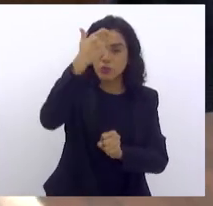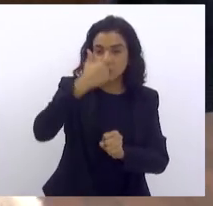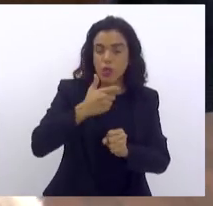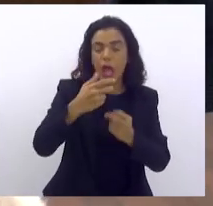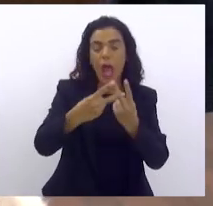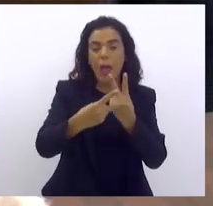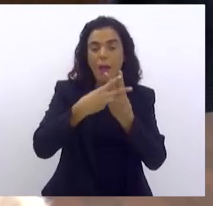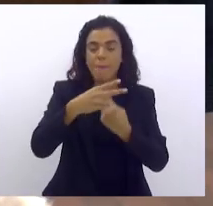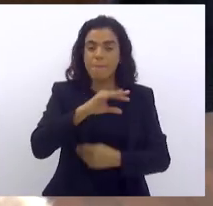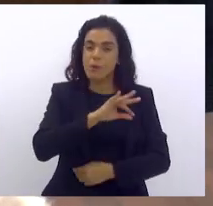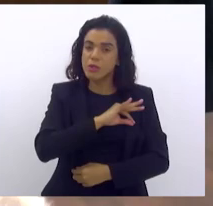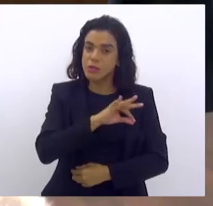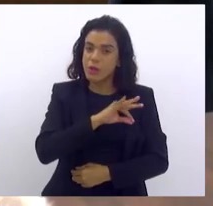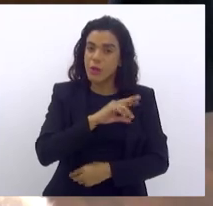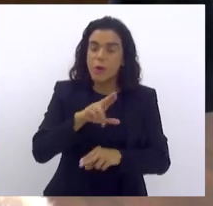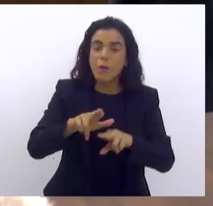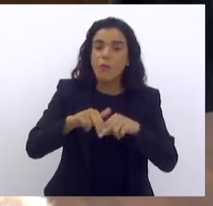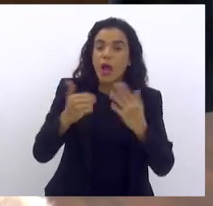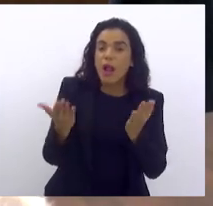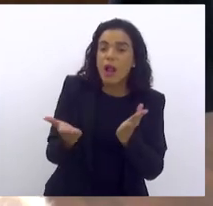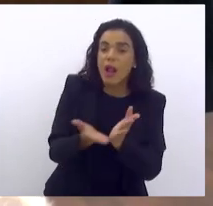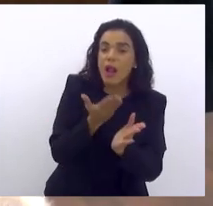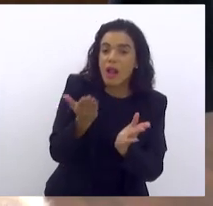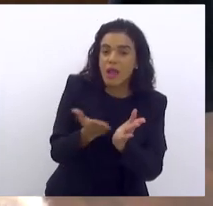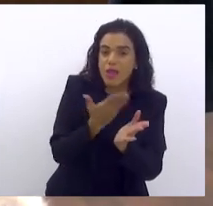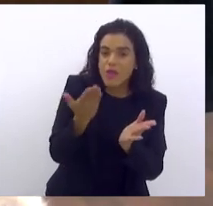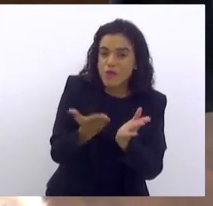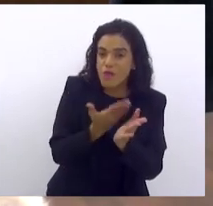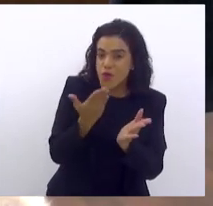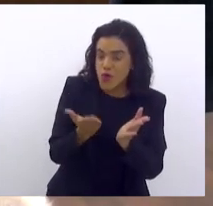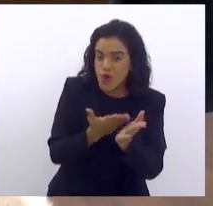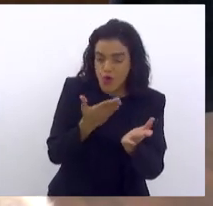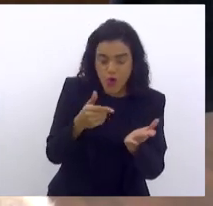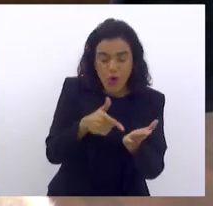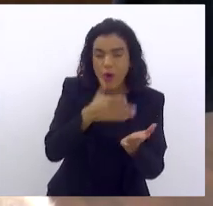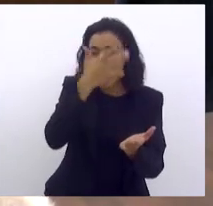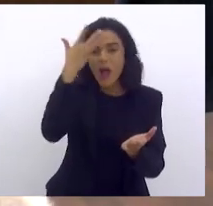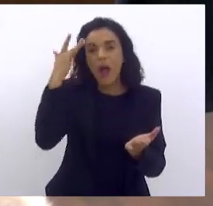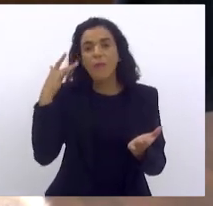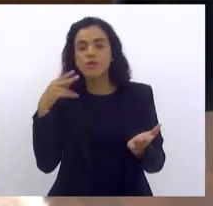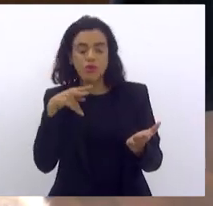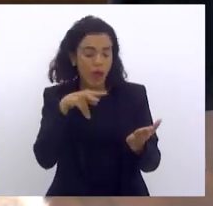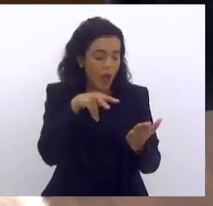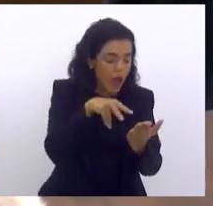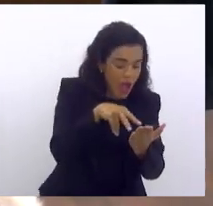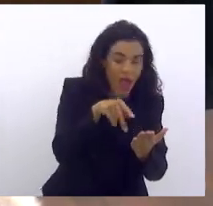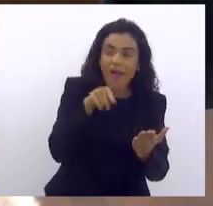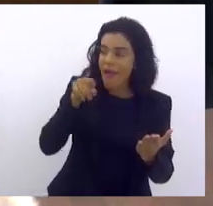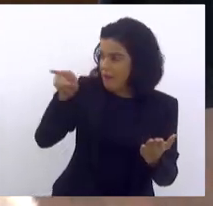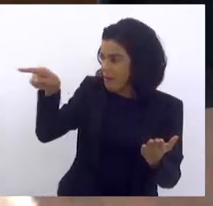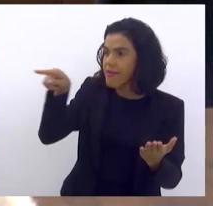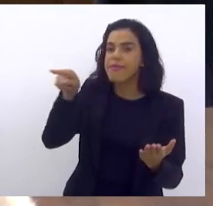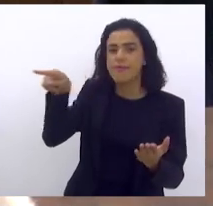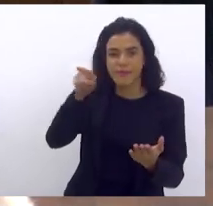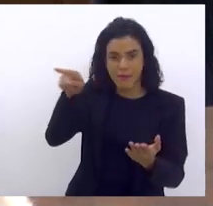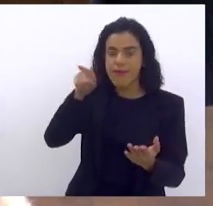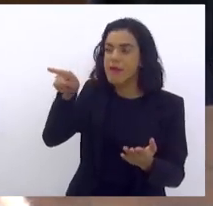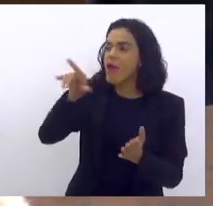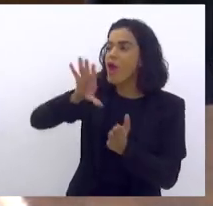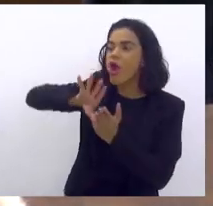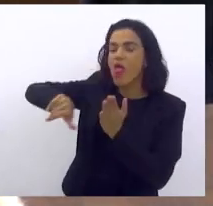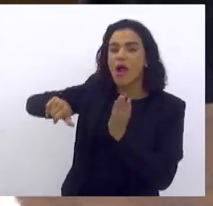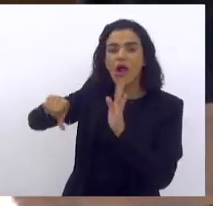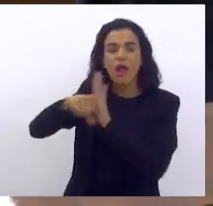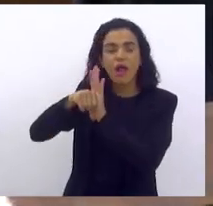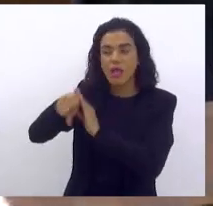porque um simples livro em uma sede policial foi uma pessoa lá e reconheceu ele de um crime que ele não